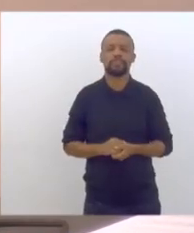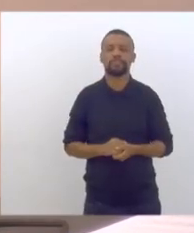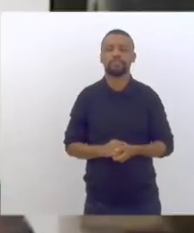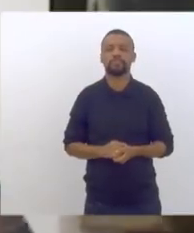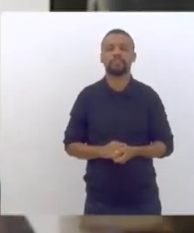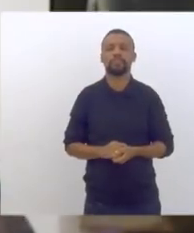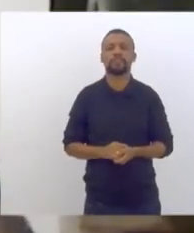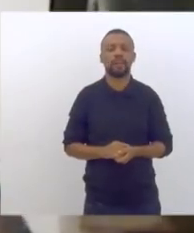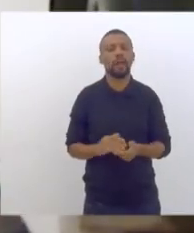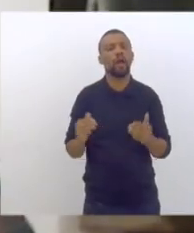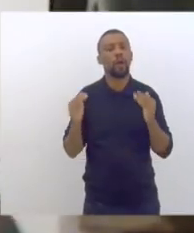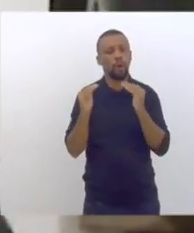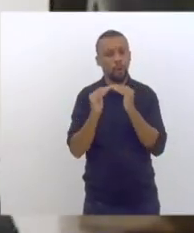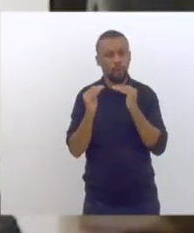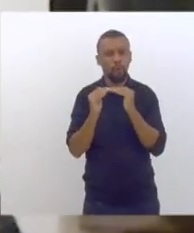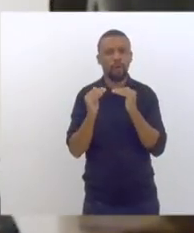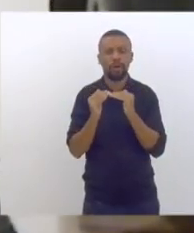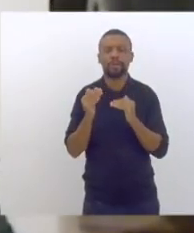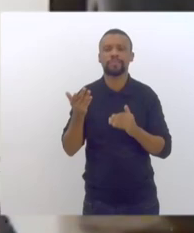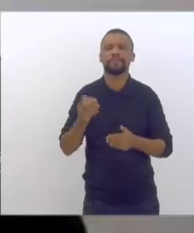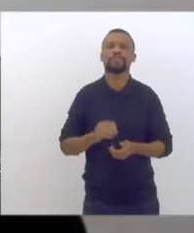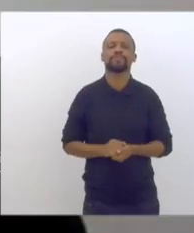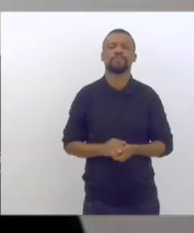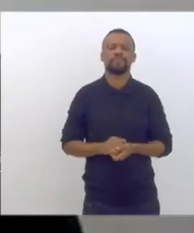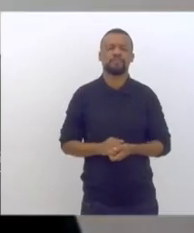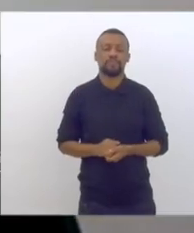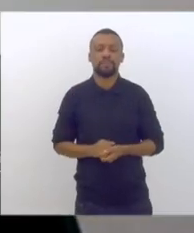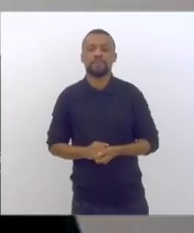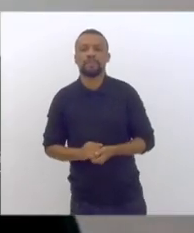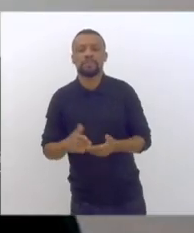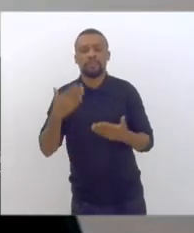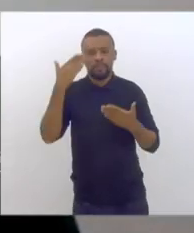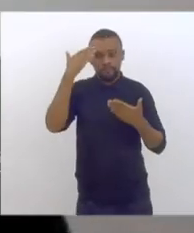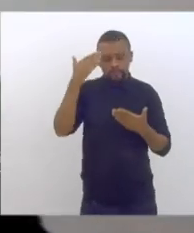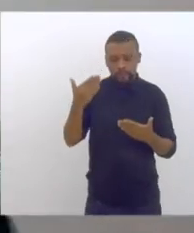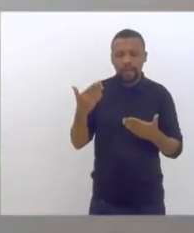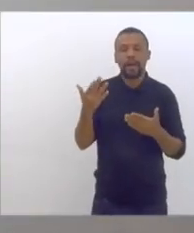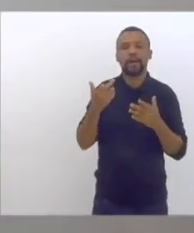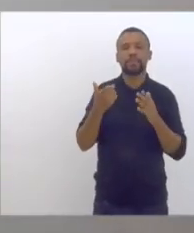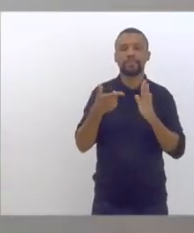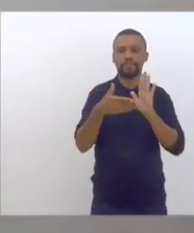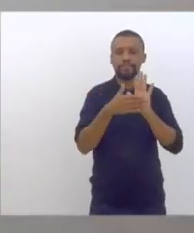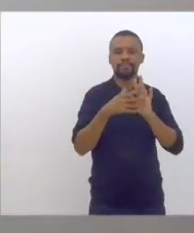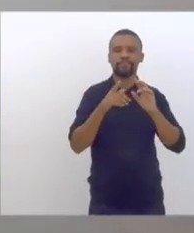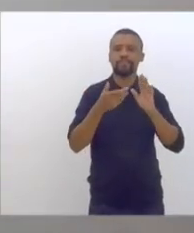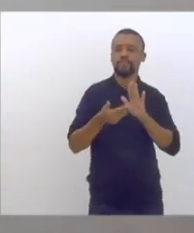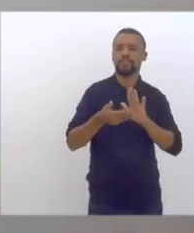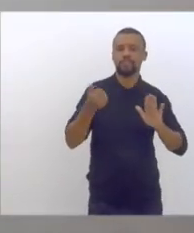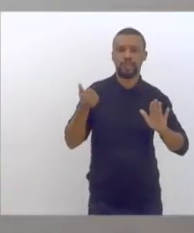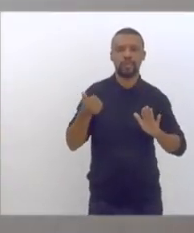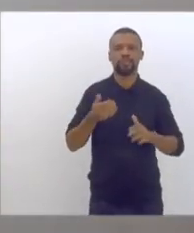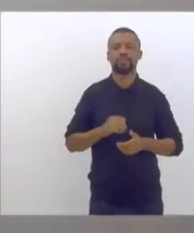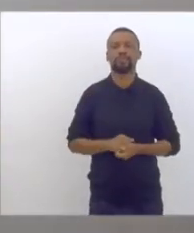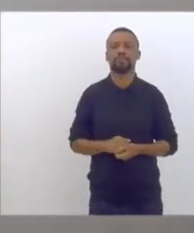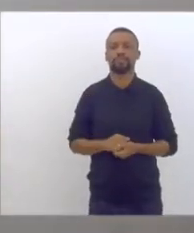ótimo Concordo concordo Muito obrigado pela retirado esse tom de Pau